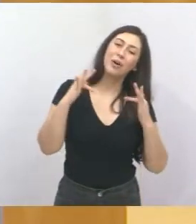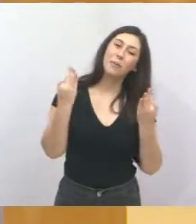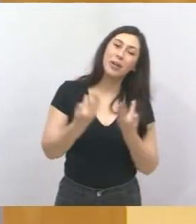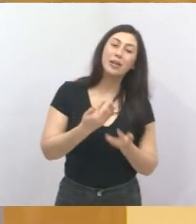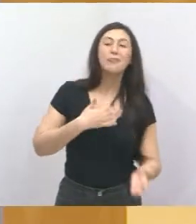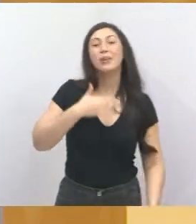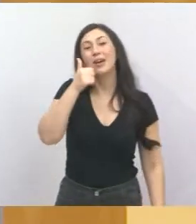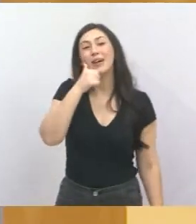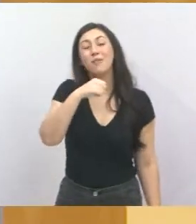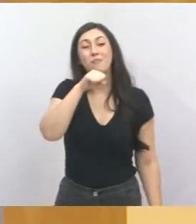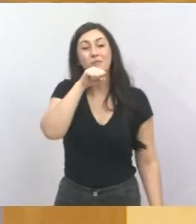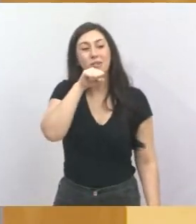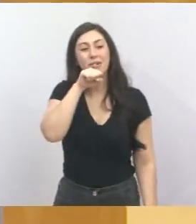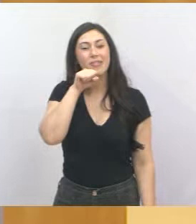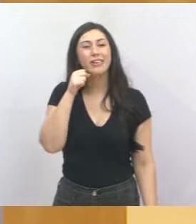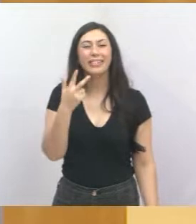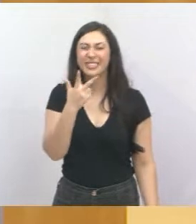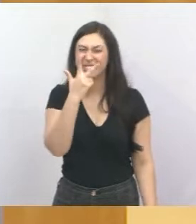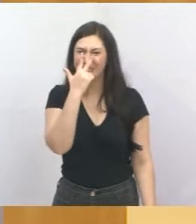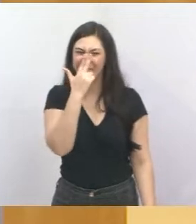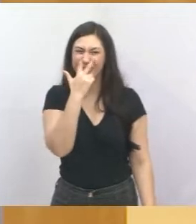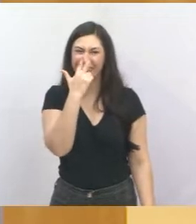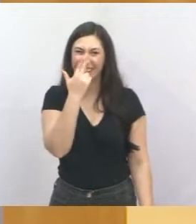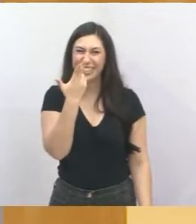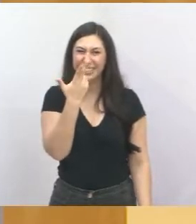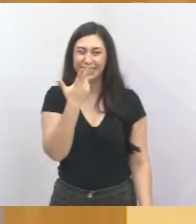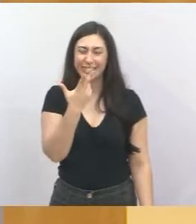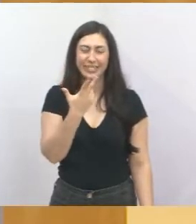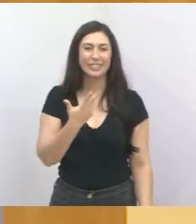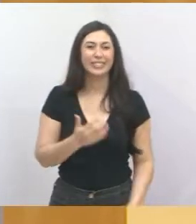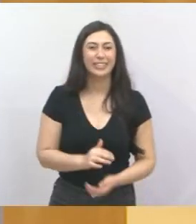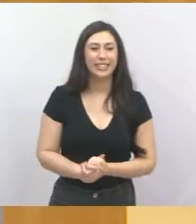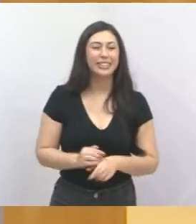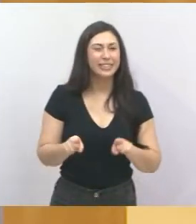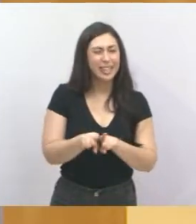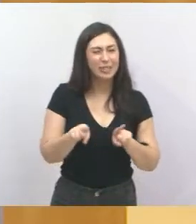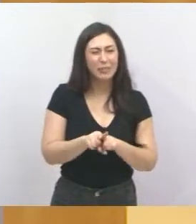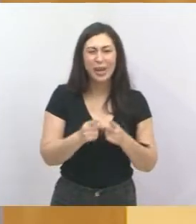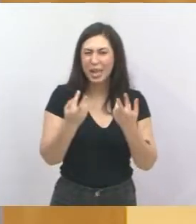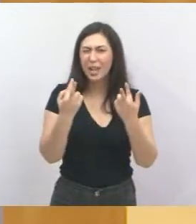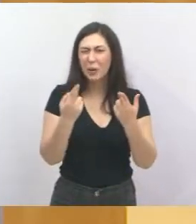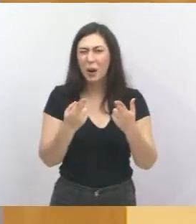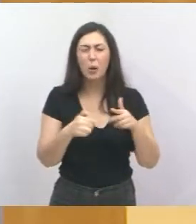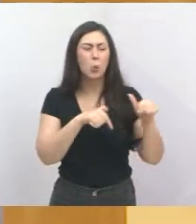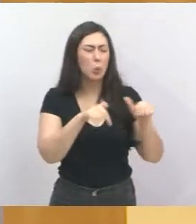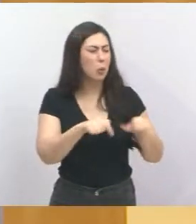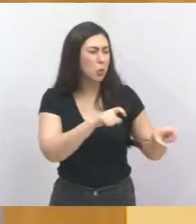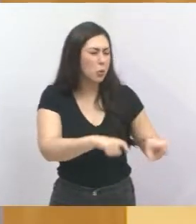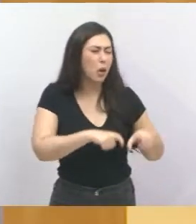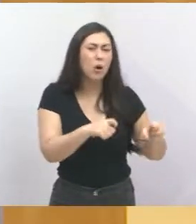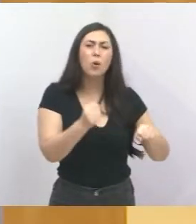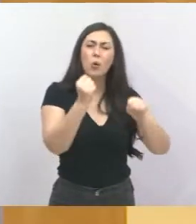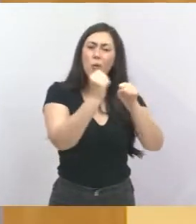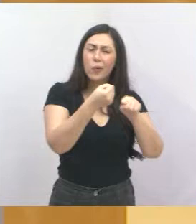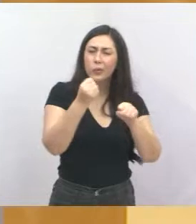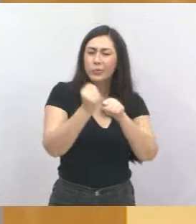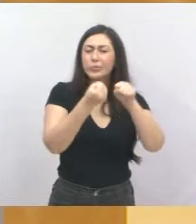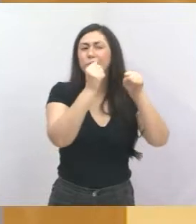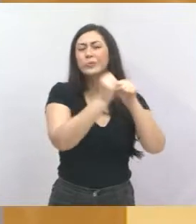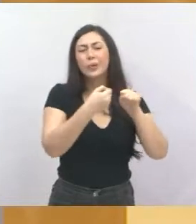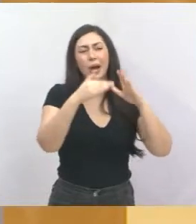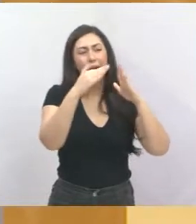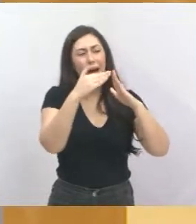mãe, que parece-me que tem a mesma origem, né? Trabalhou na roça, construiu sua casa com